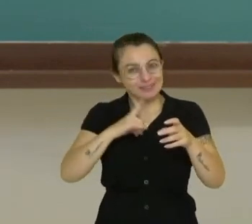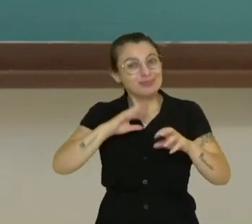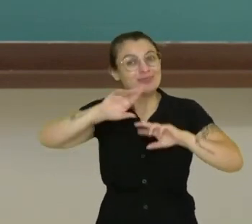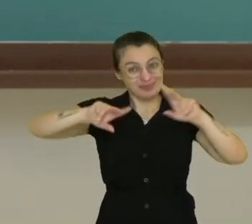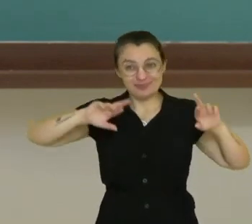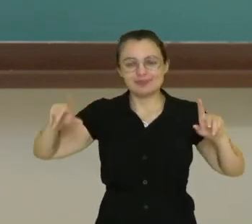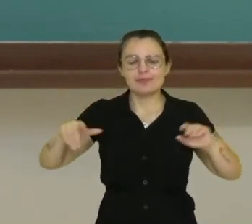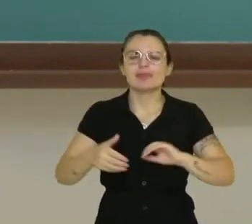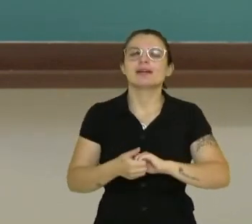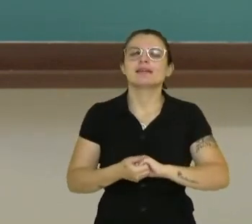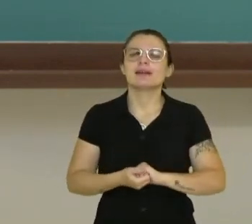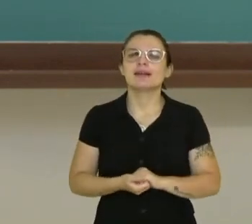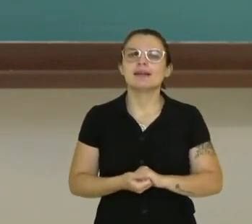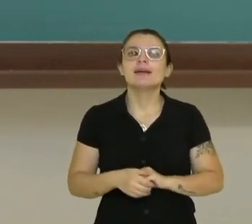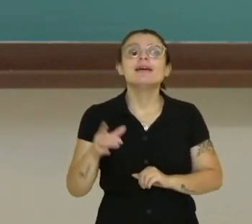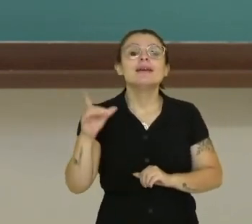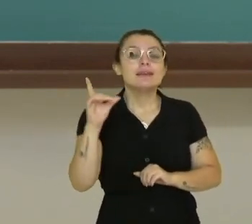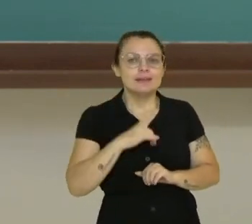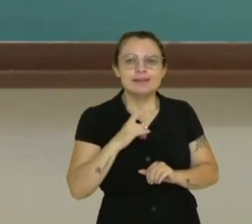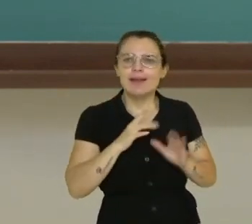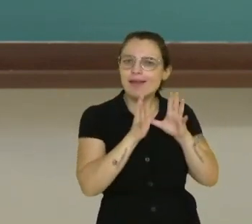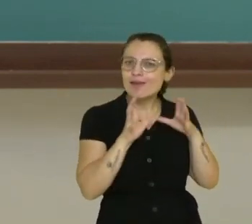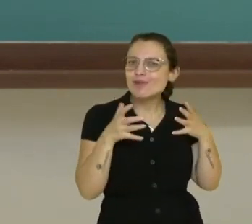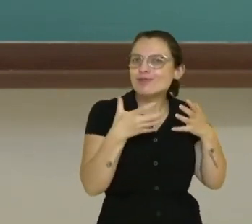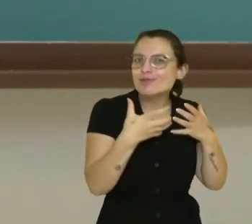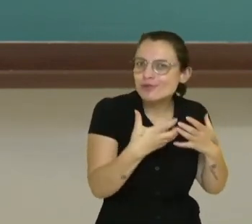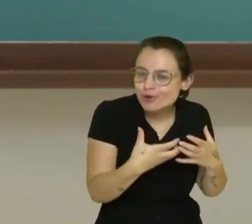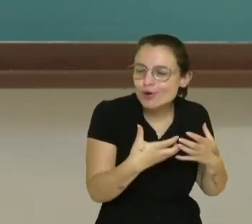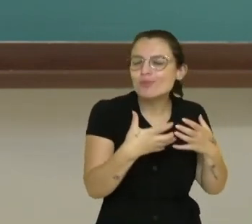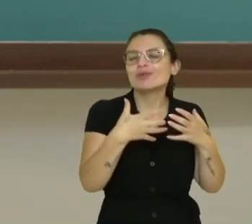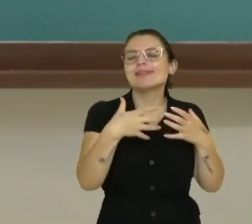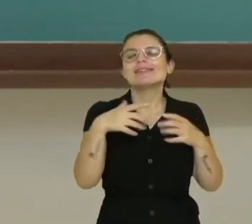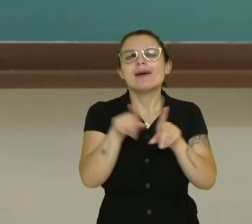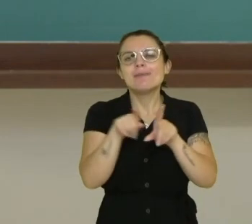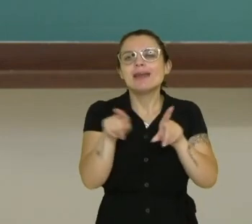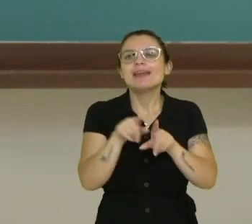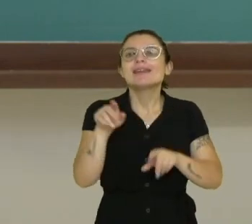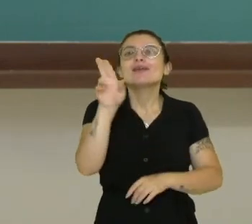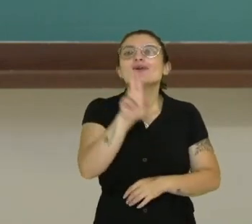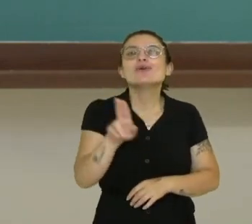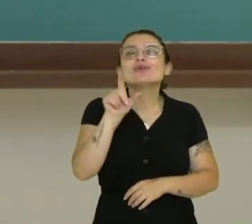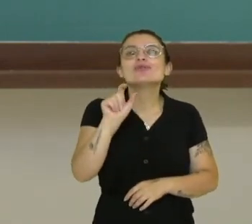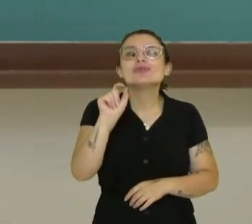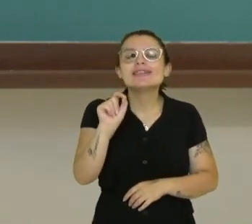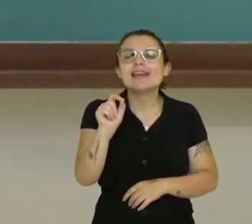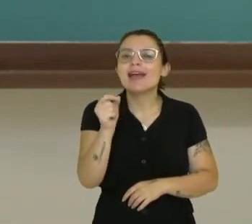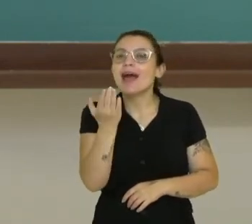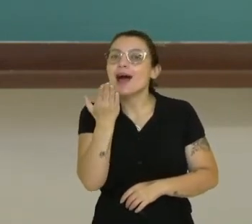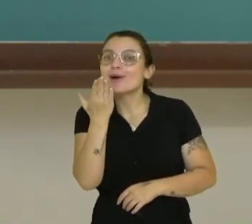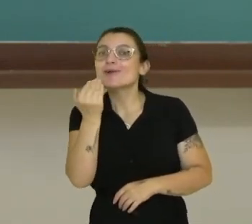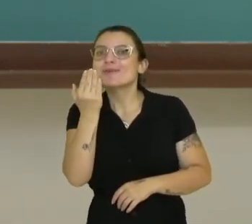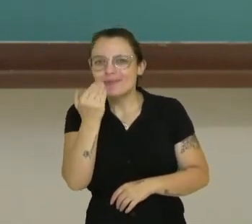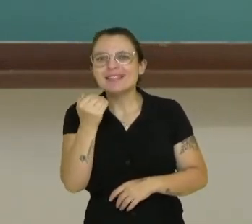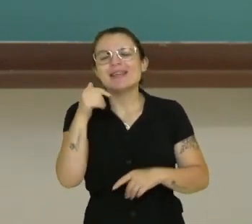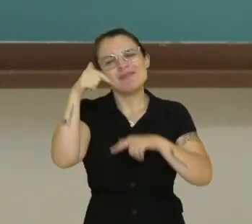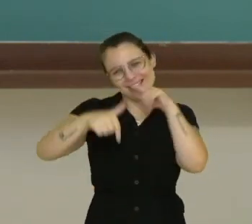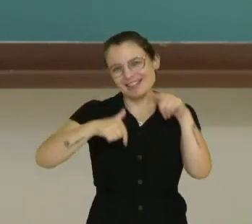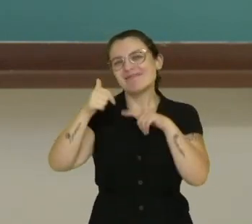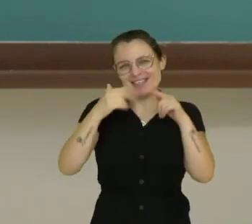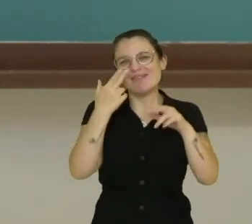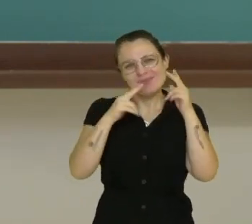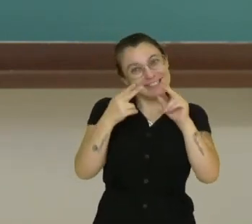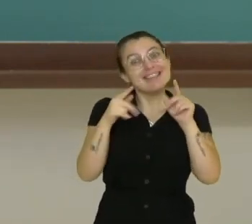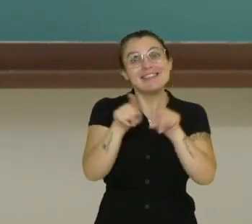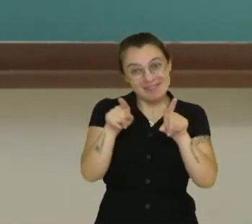temos a orquestra dos vegetais, que vai trabalhar com vegetais, por exemplo, o mamão, entre outros vegetais, para